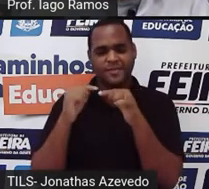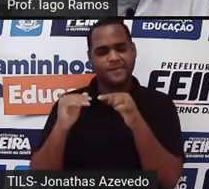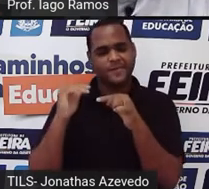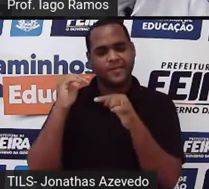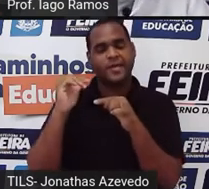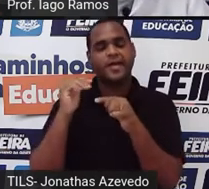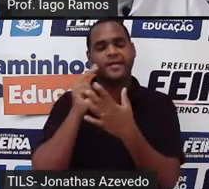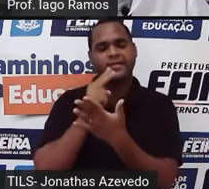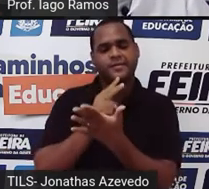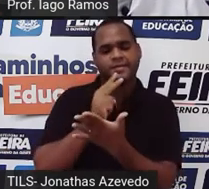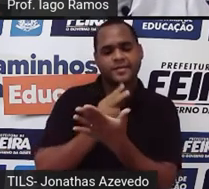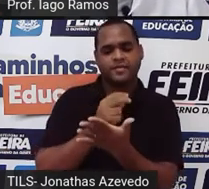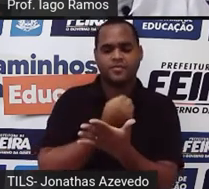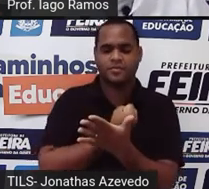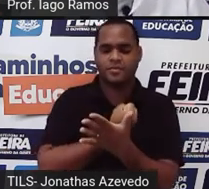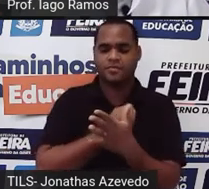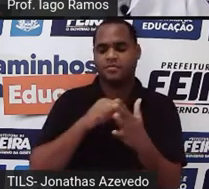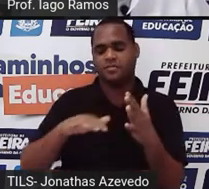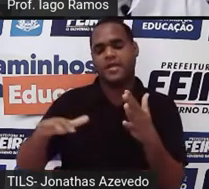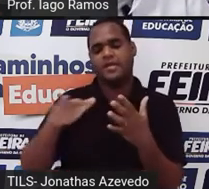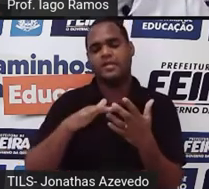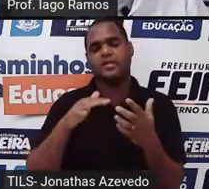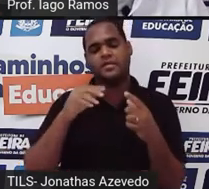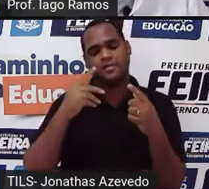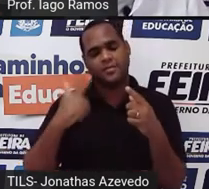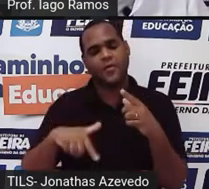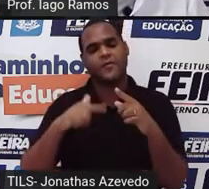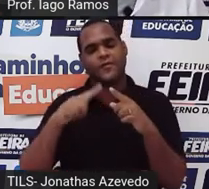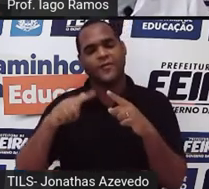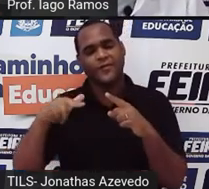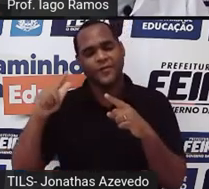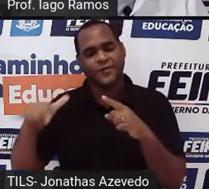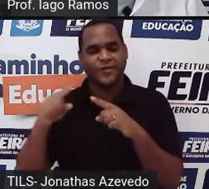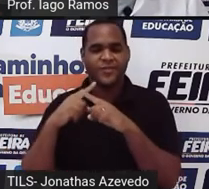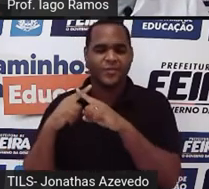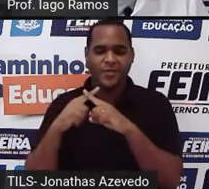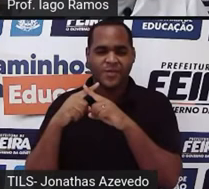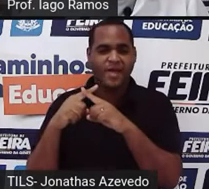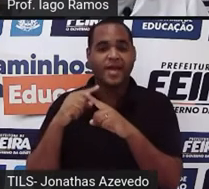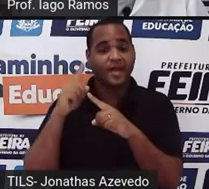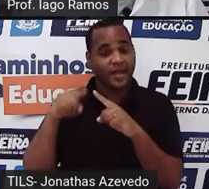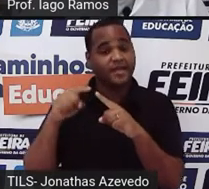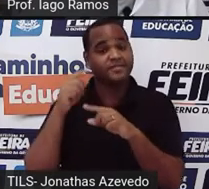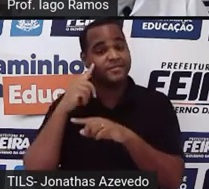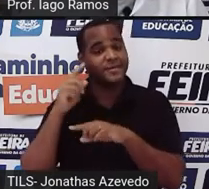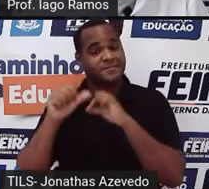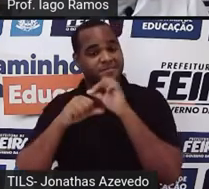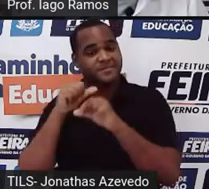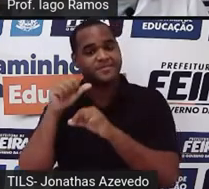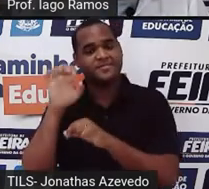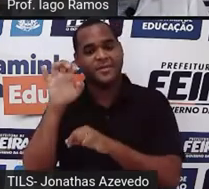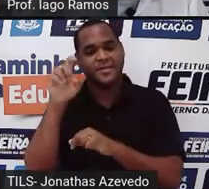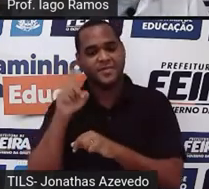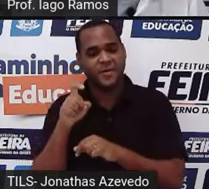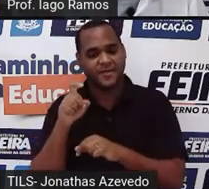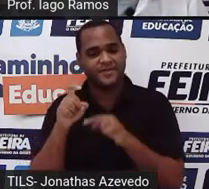quantas vezes esse de baixo vai ser multiplicado, e esse que fica em cima é chamado de expoente. a gente